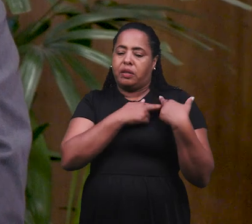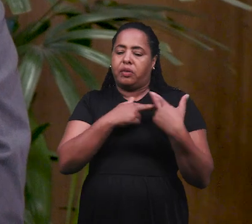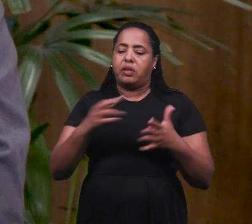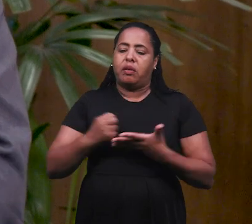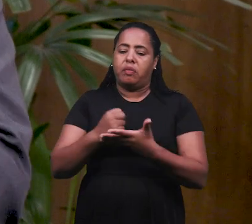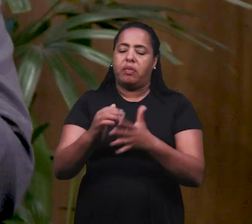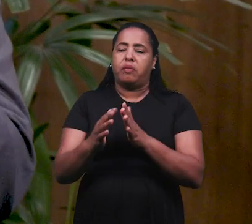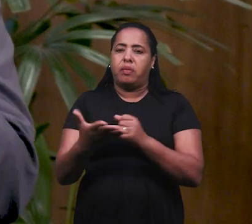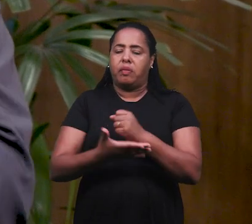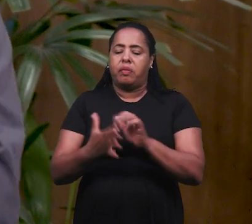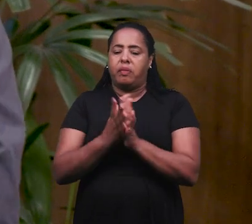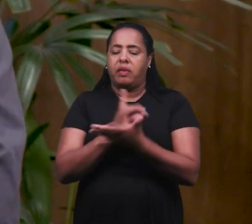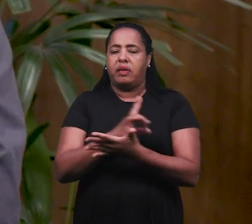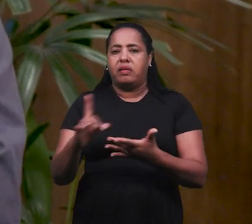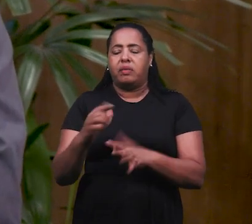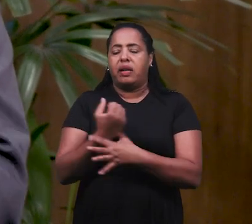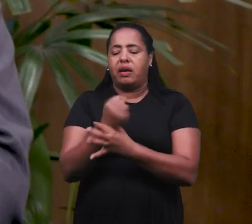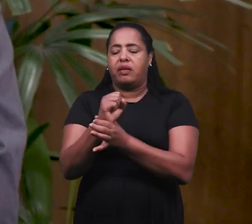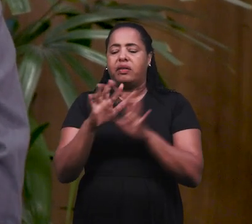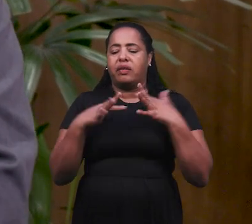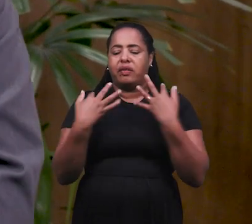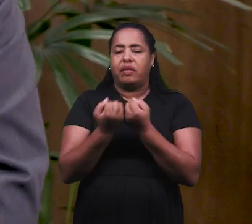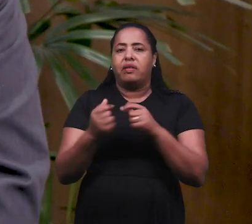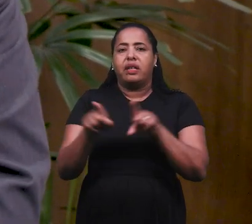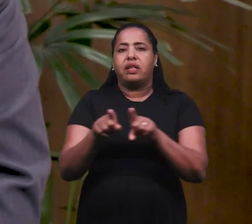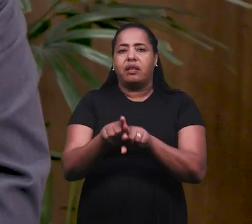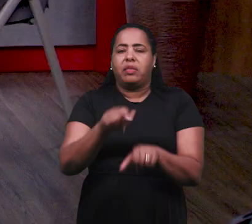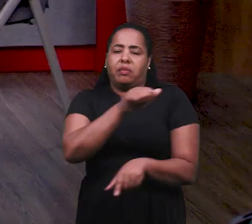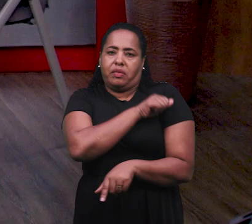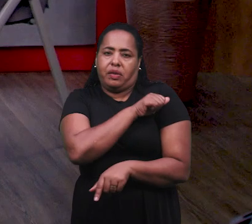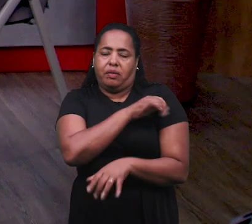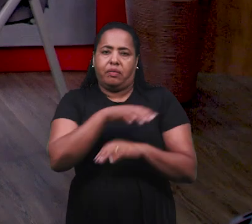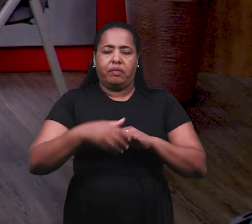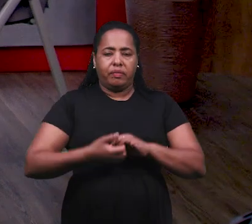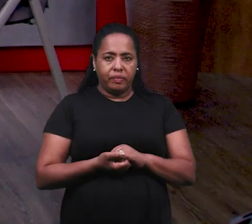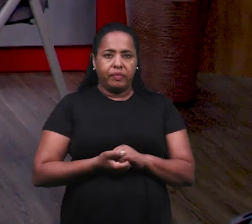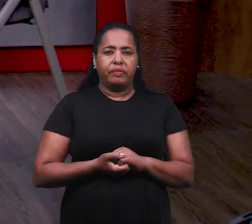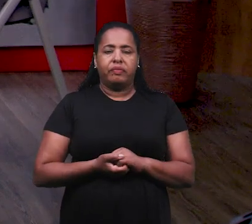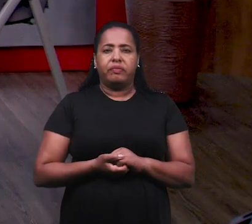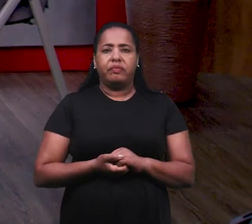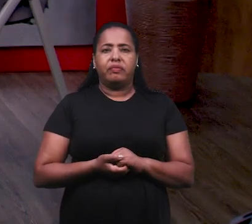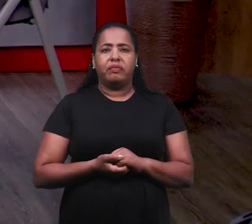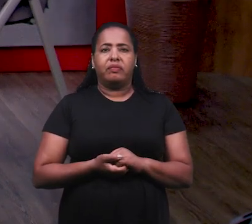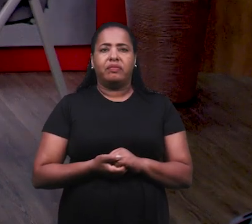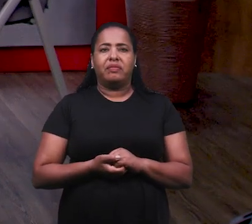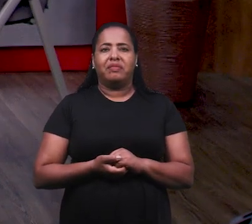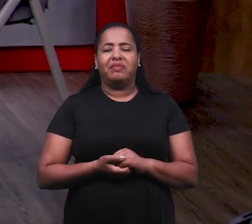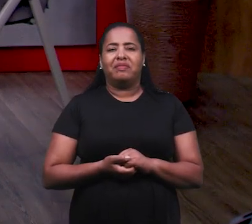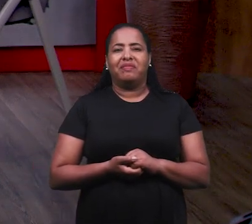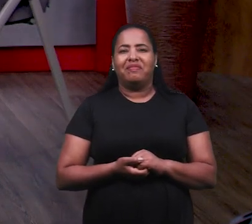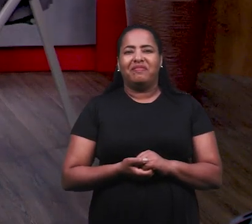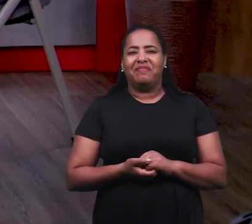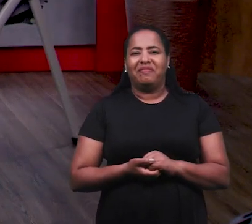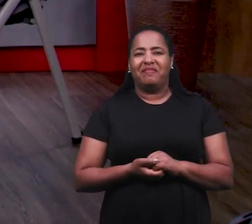realmente traz uma segurança para a família e também para os estudantes, por certo. Agora, pode ir. Não.